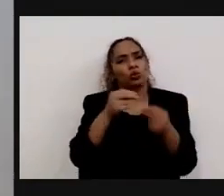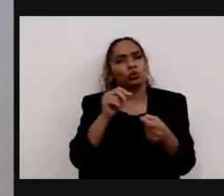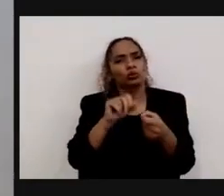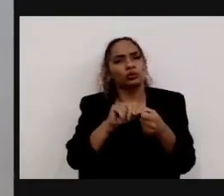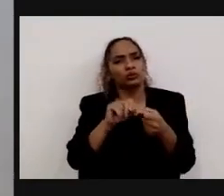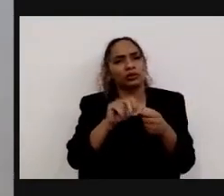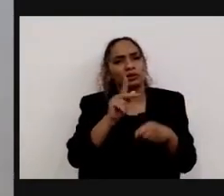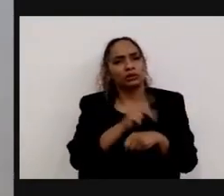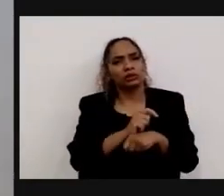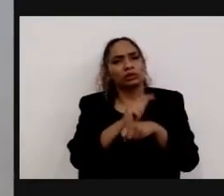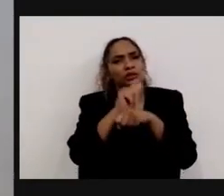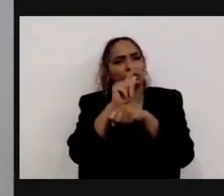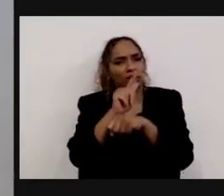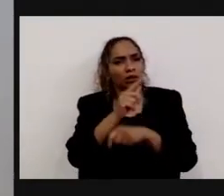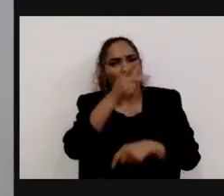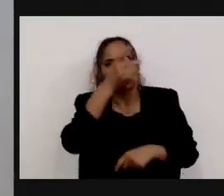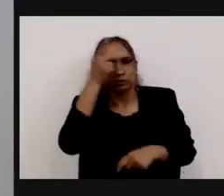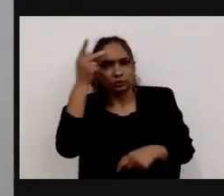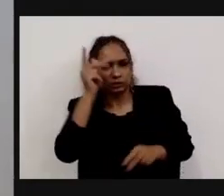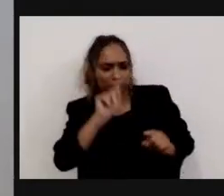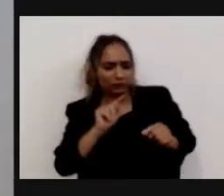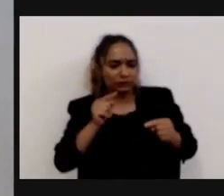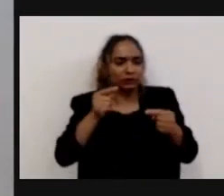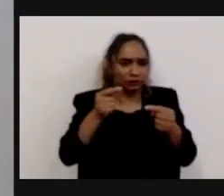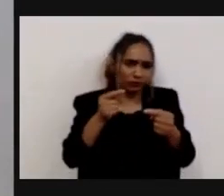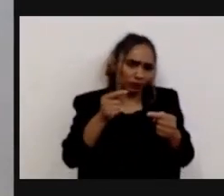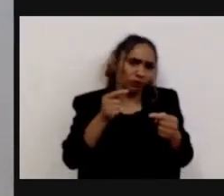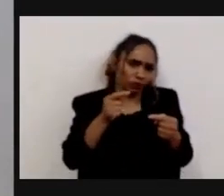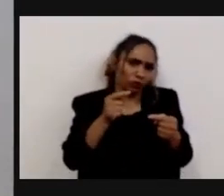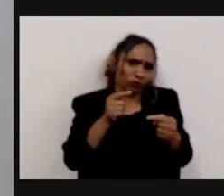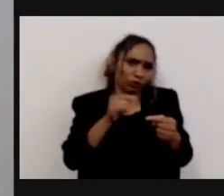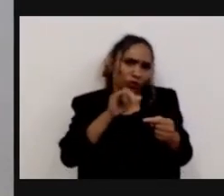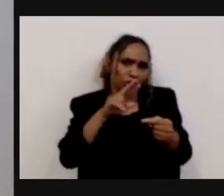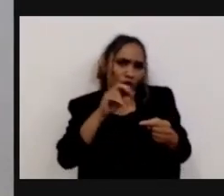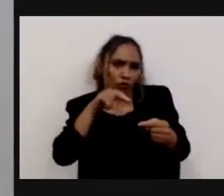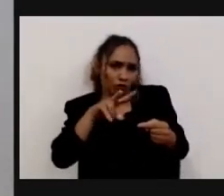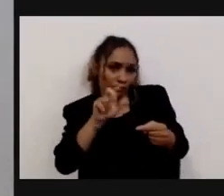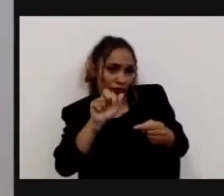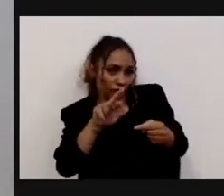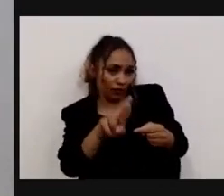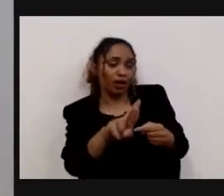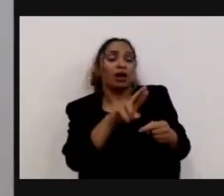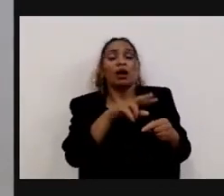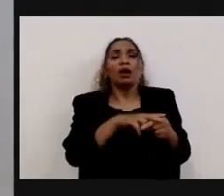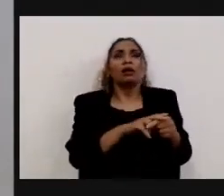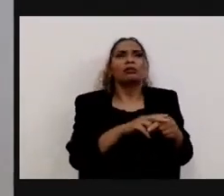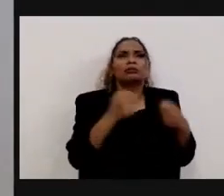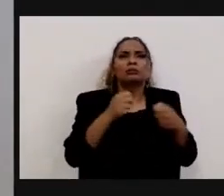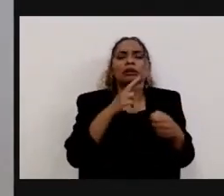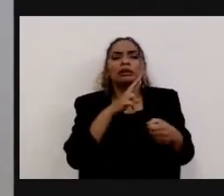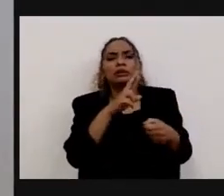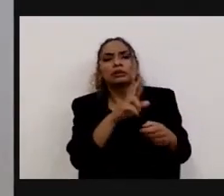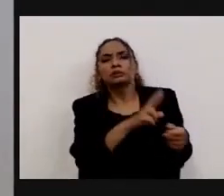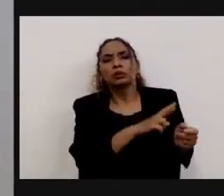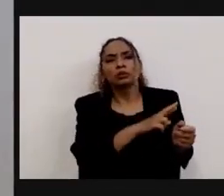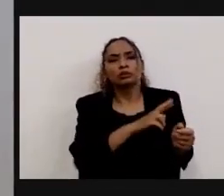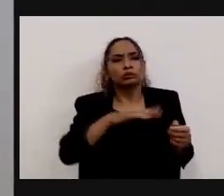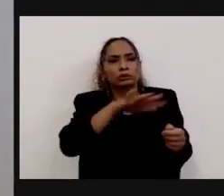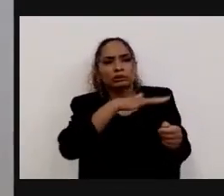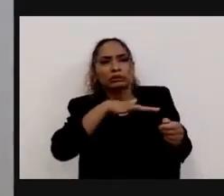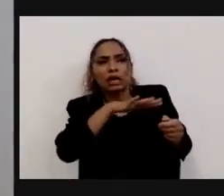pessoas que acha que o tema de desafiador do Inovar é que a gente bebe muito de soluções de mercado